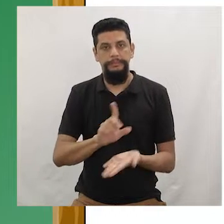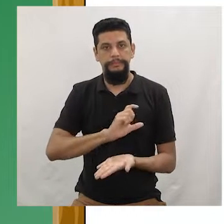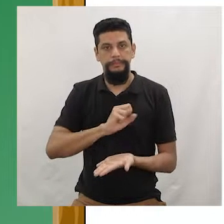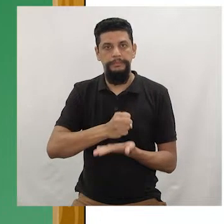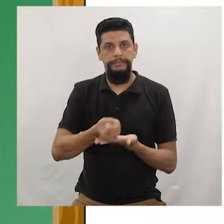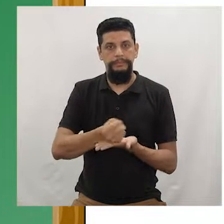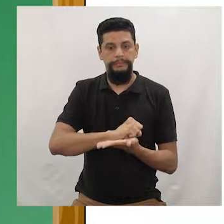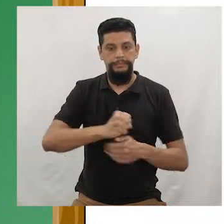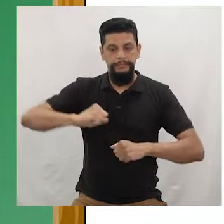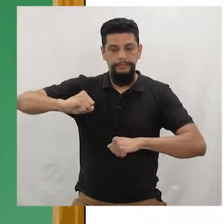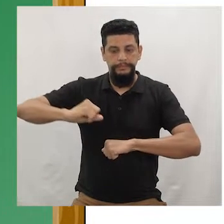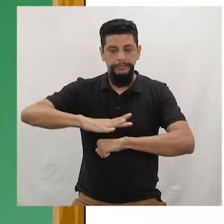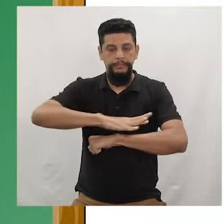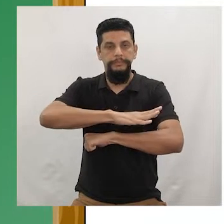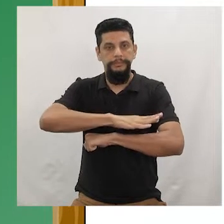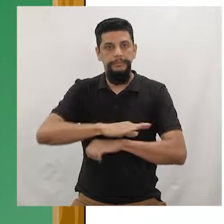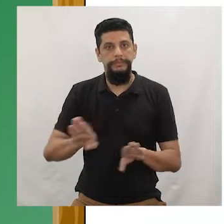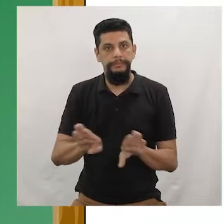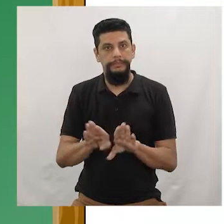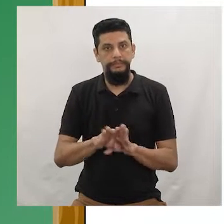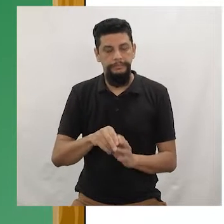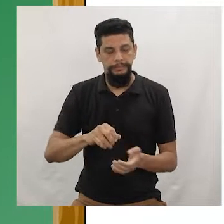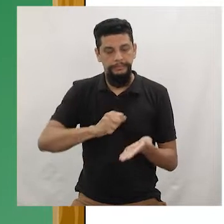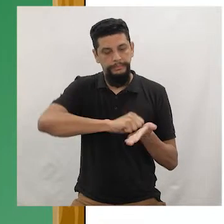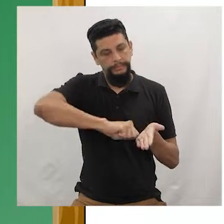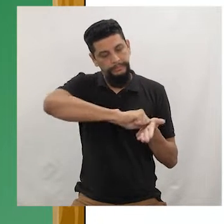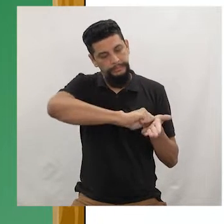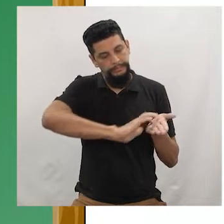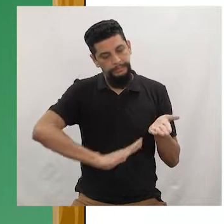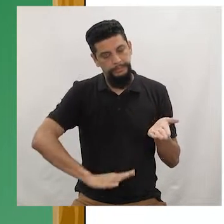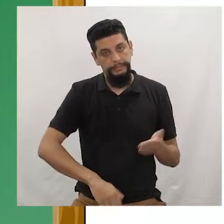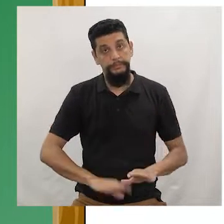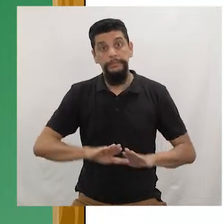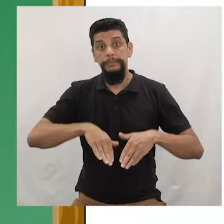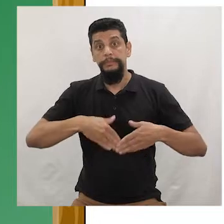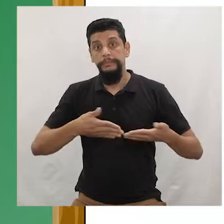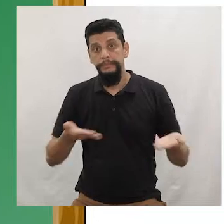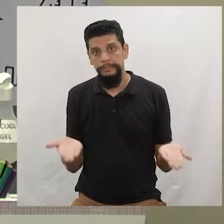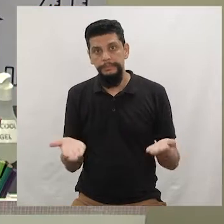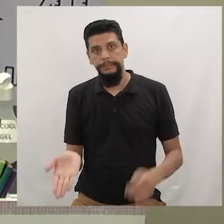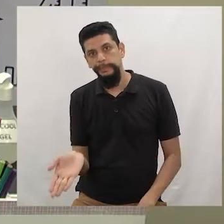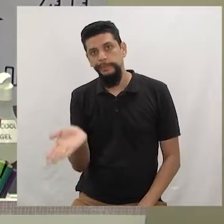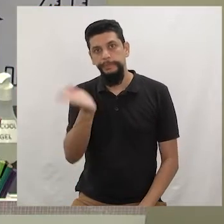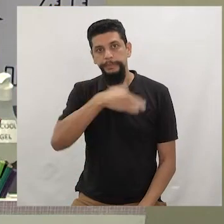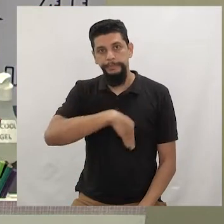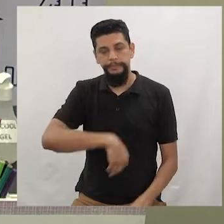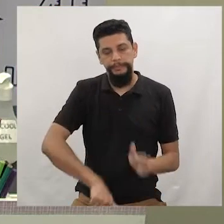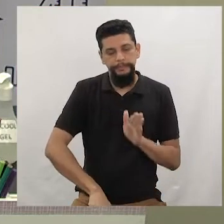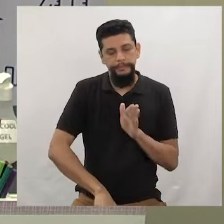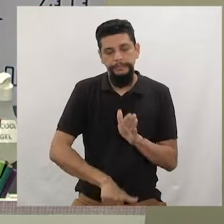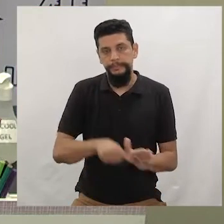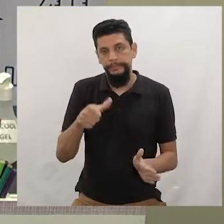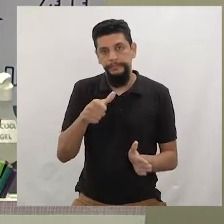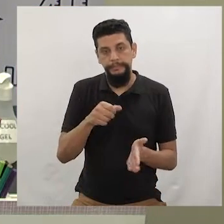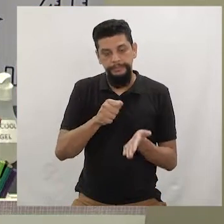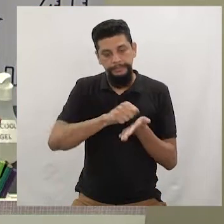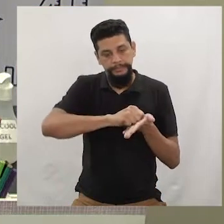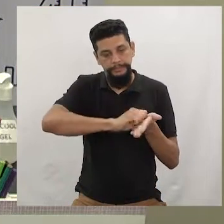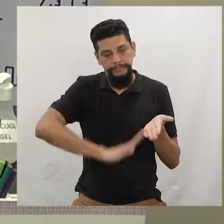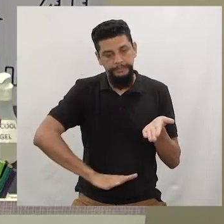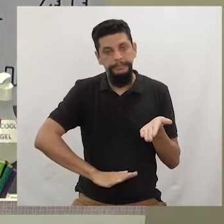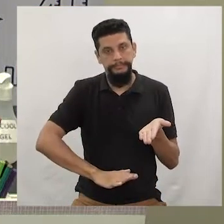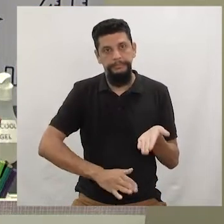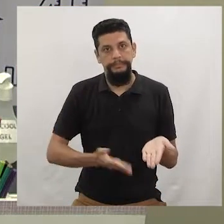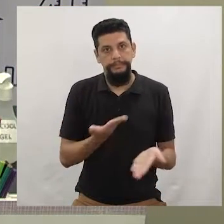das sombras e uma atividade. Então, vamos para a primeira atividade da